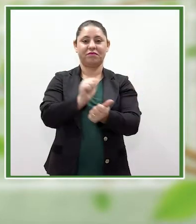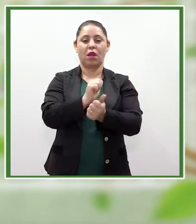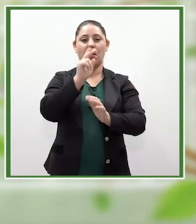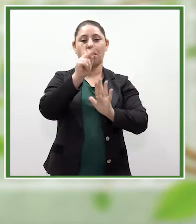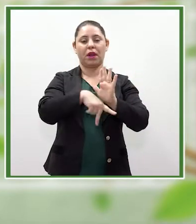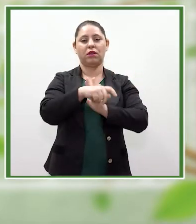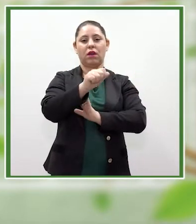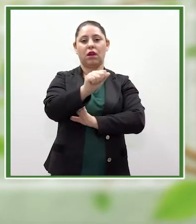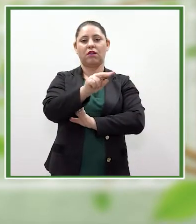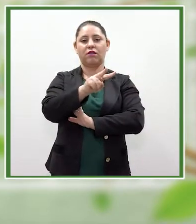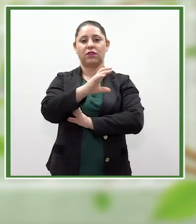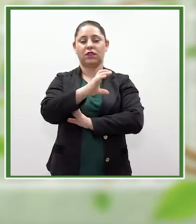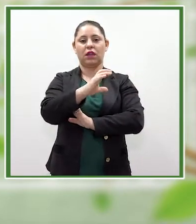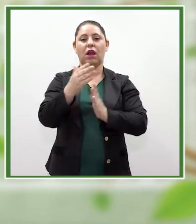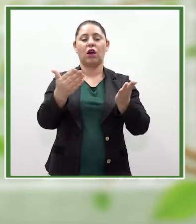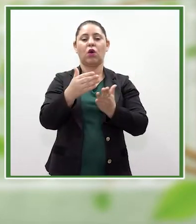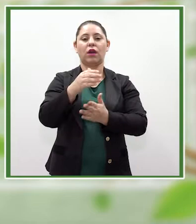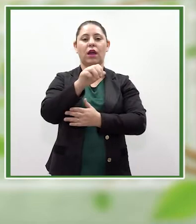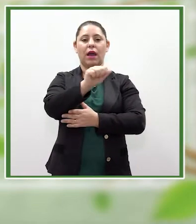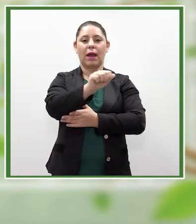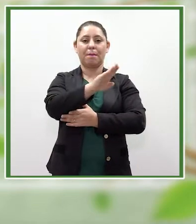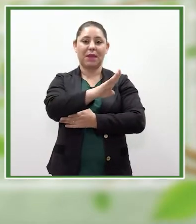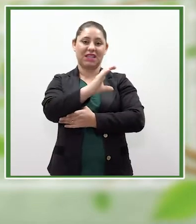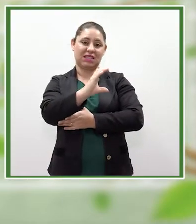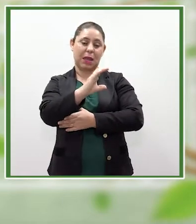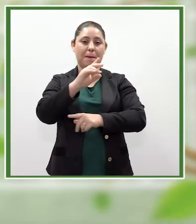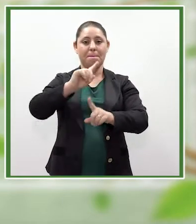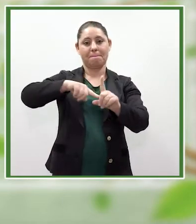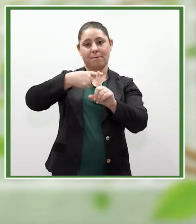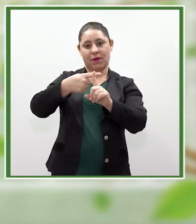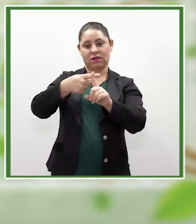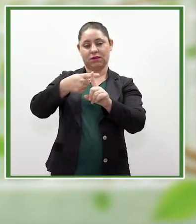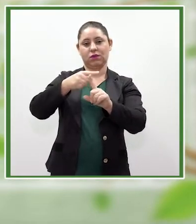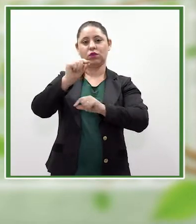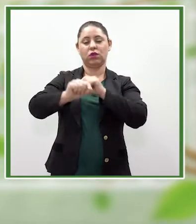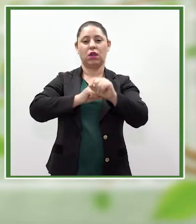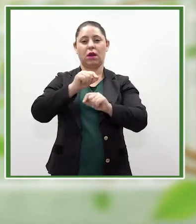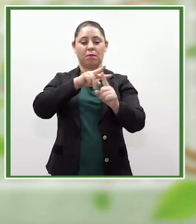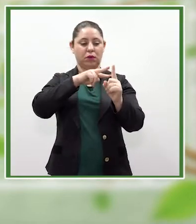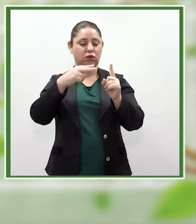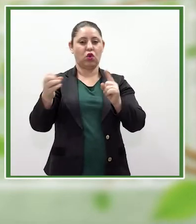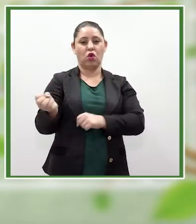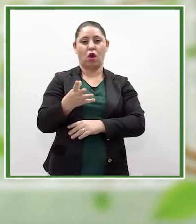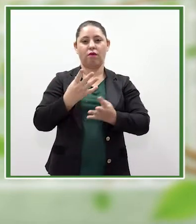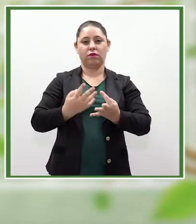2019, então nós podemos perceber aqui nesse gráfico de pizza, né,